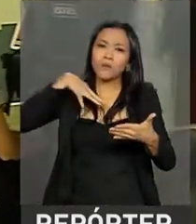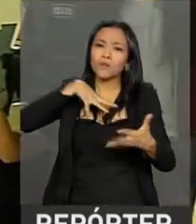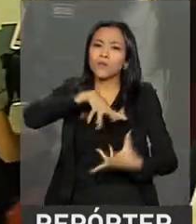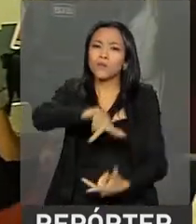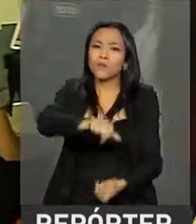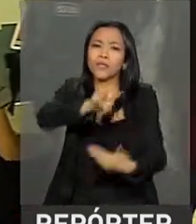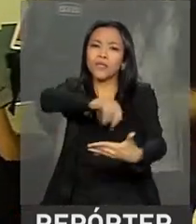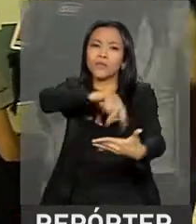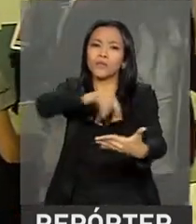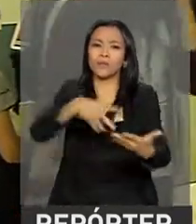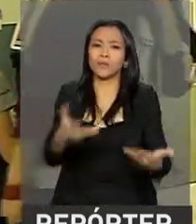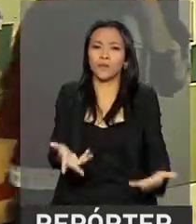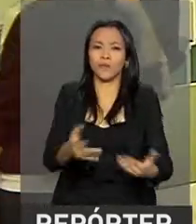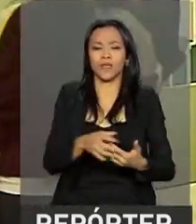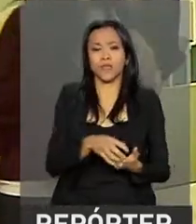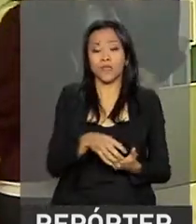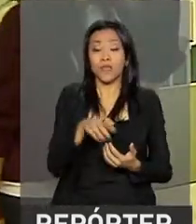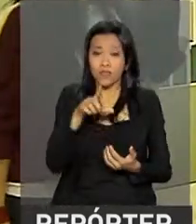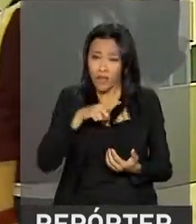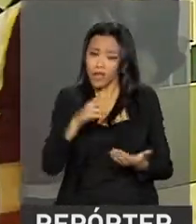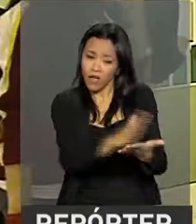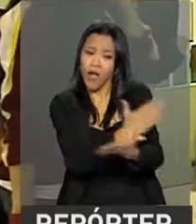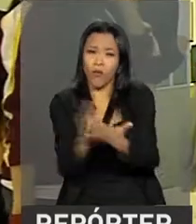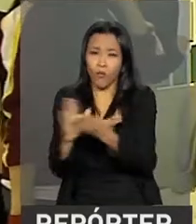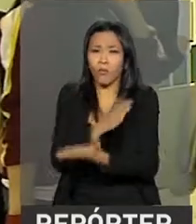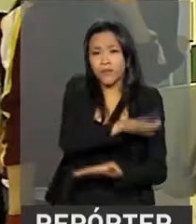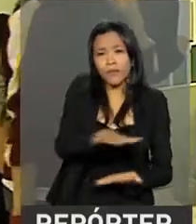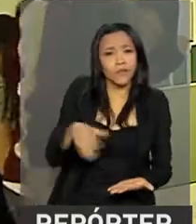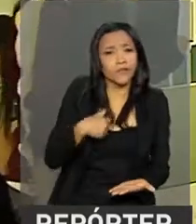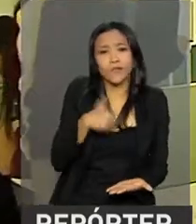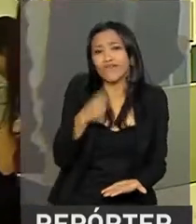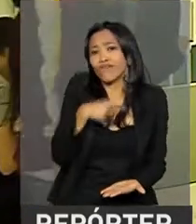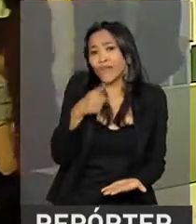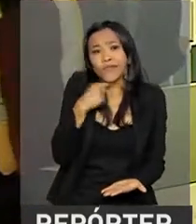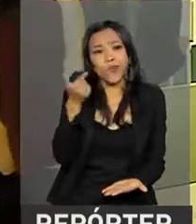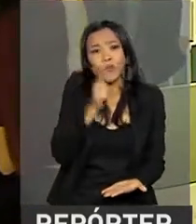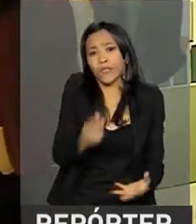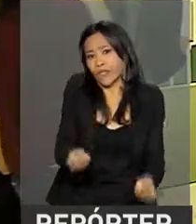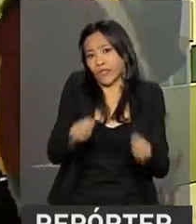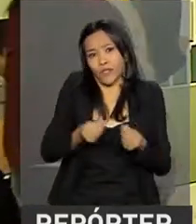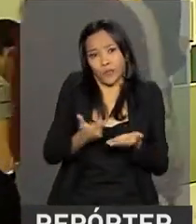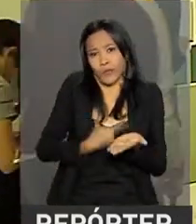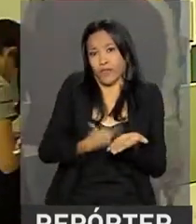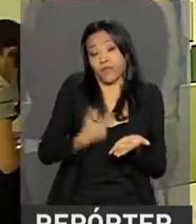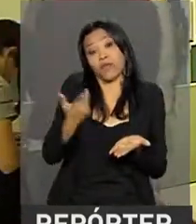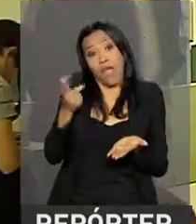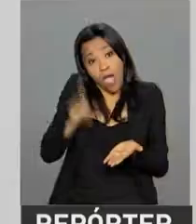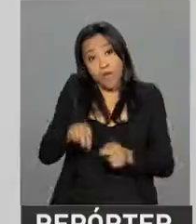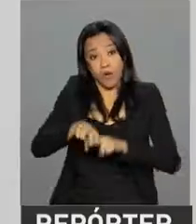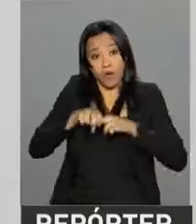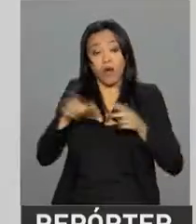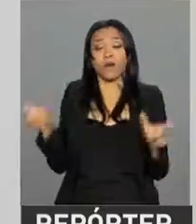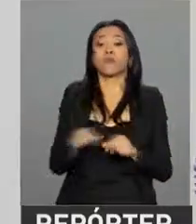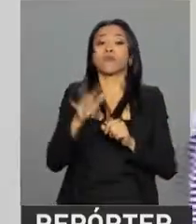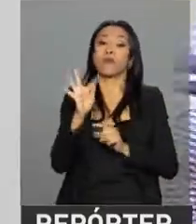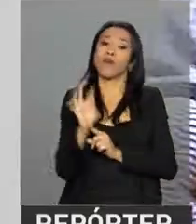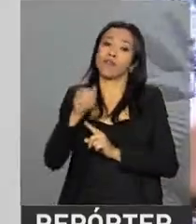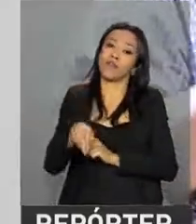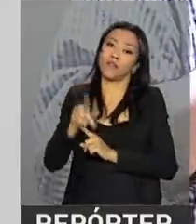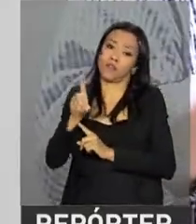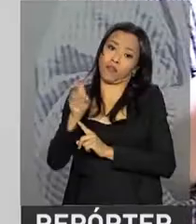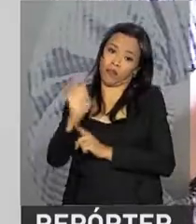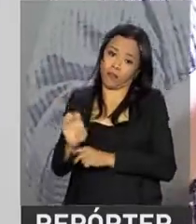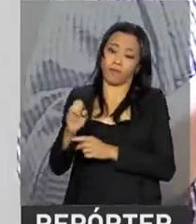legal é que tem algumas crianças que não teriam acesso a esse material se não fosse um programa como esse. Já para o